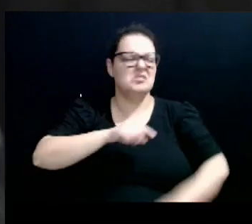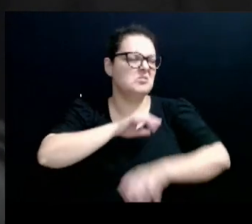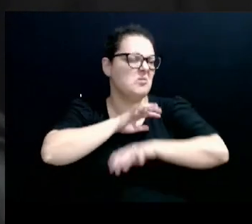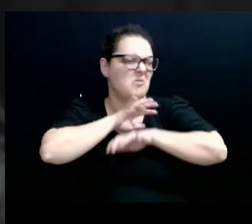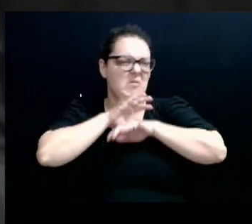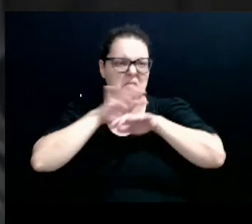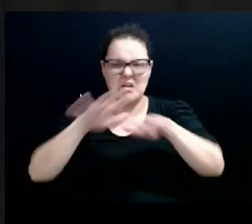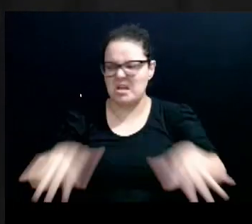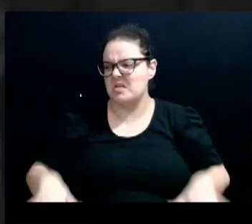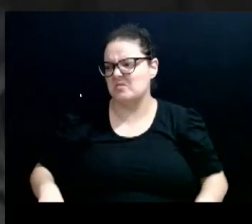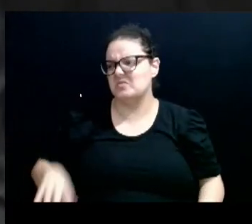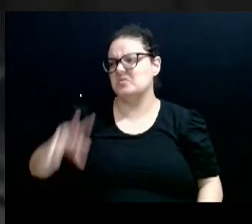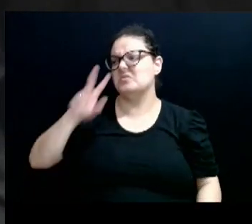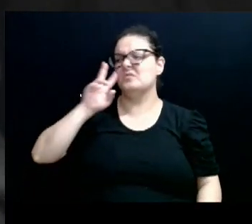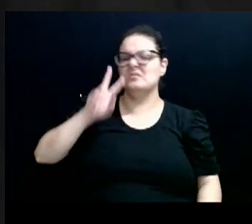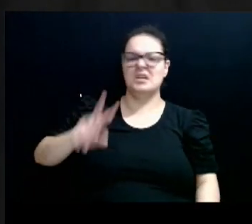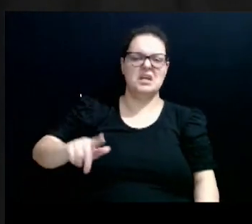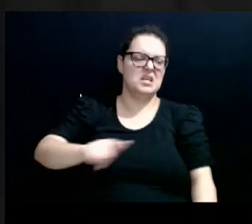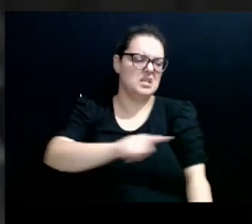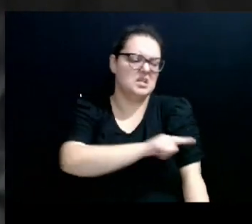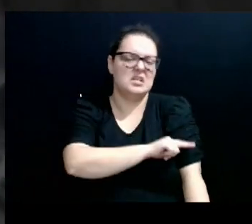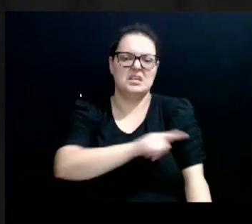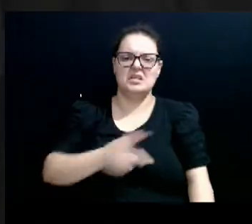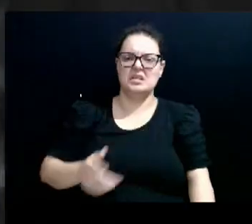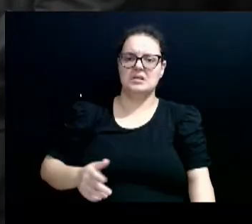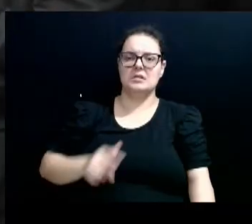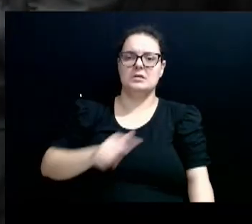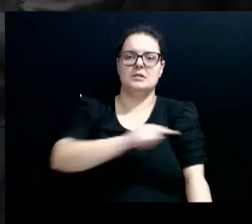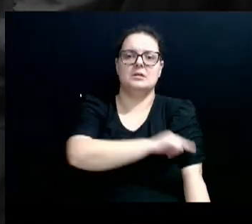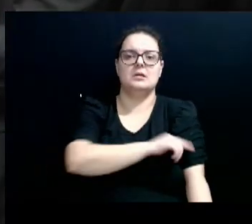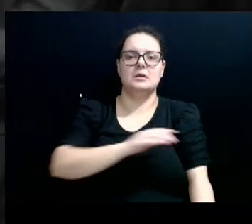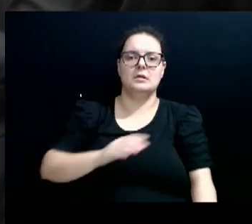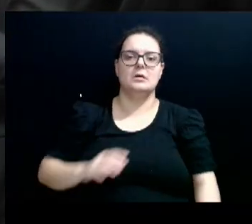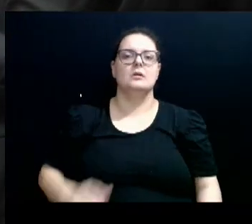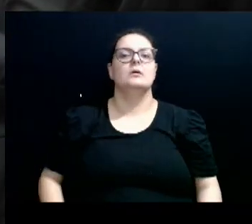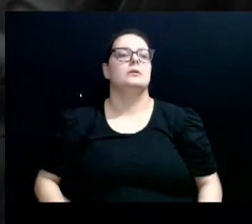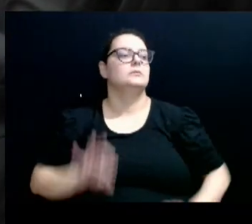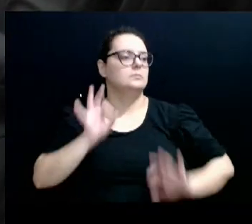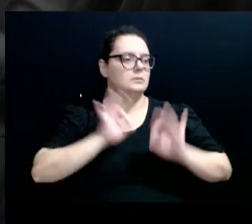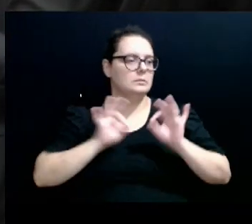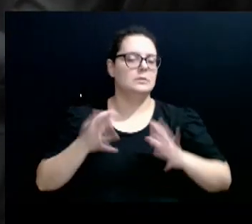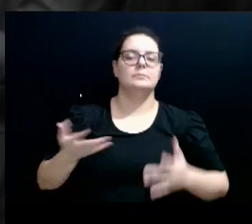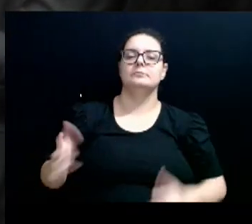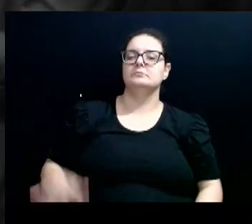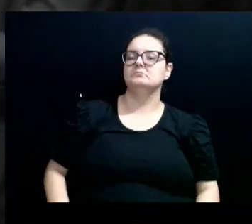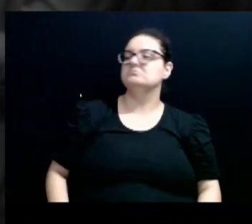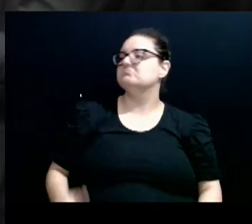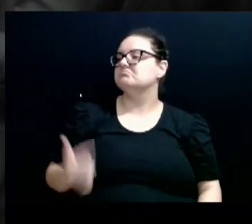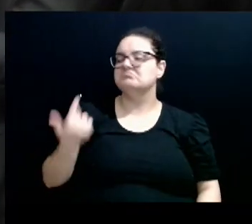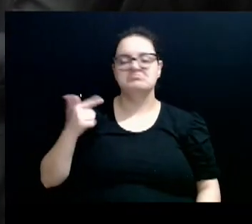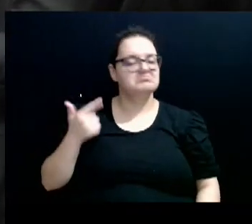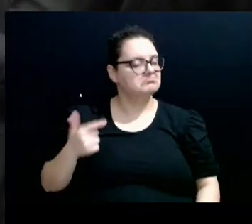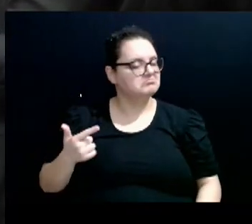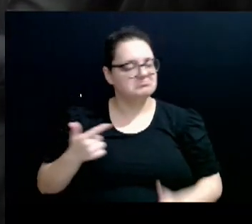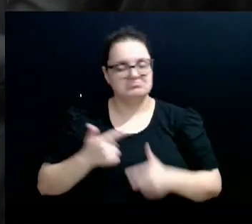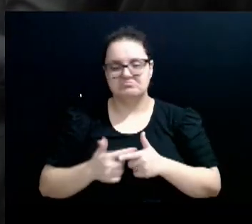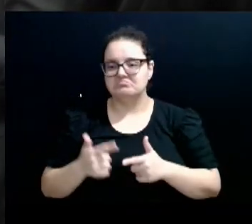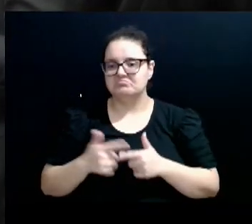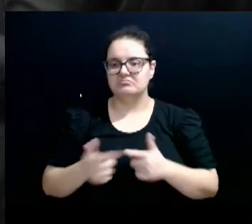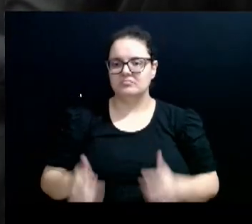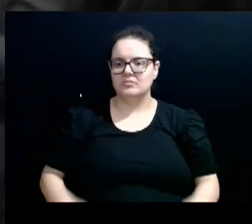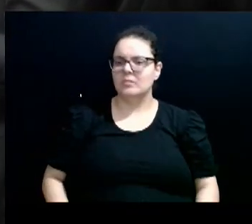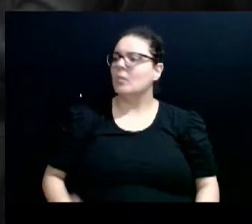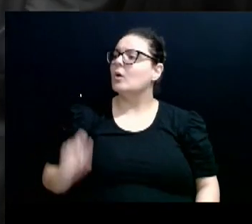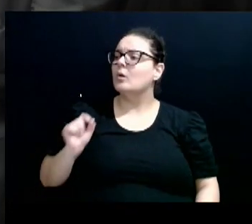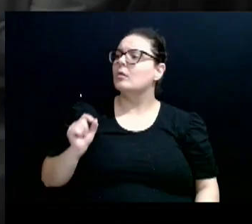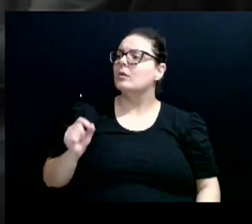7ª série C. Se Era prepara. o terror, E comigo eu não tinha conflito. Até a diretora falava, mas o que você faz? Eu chego mais